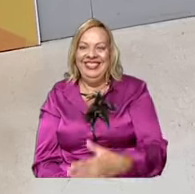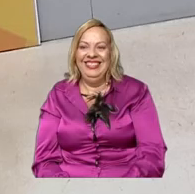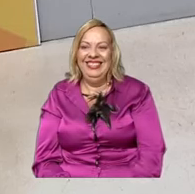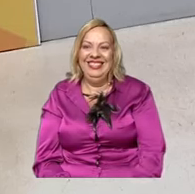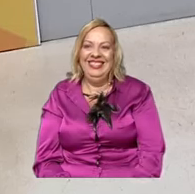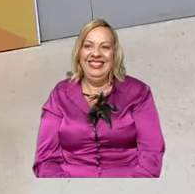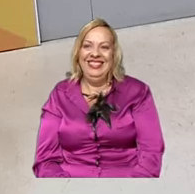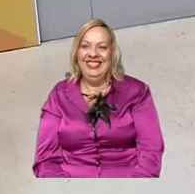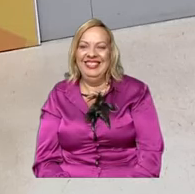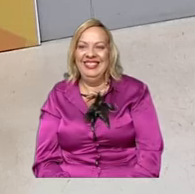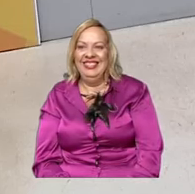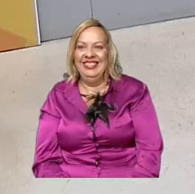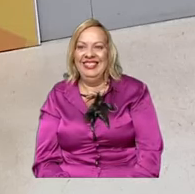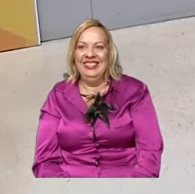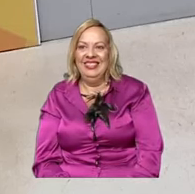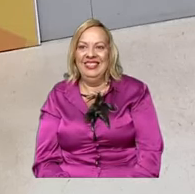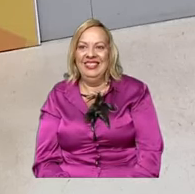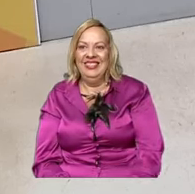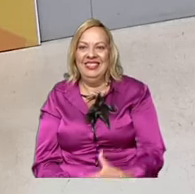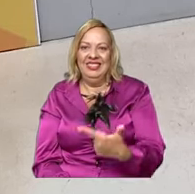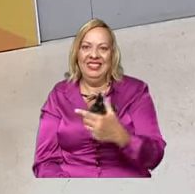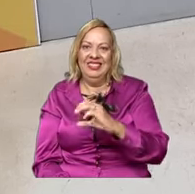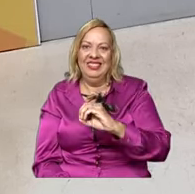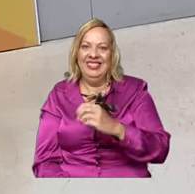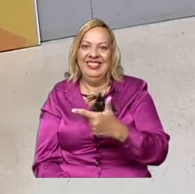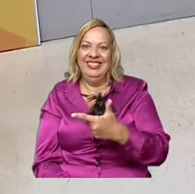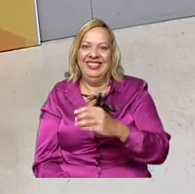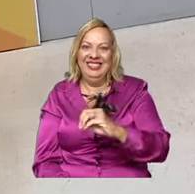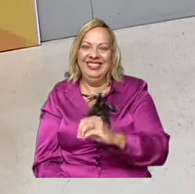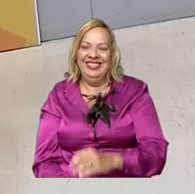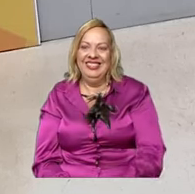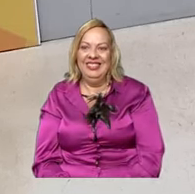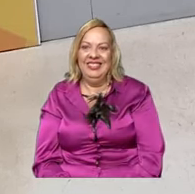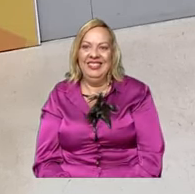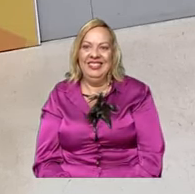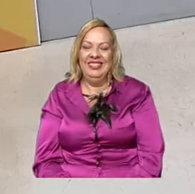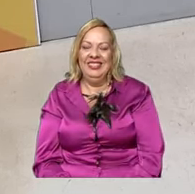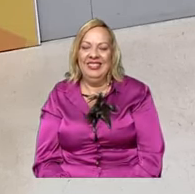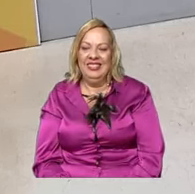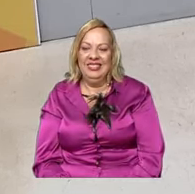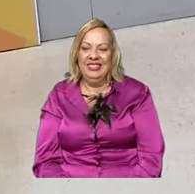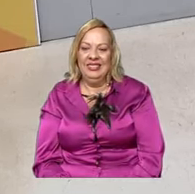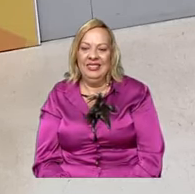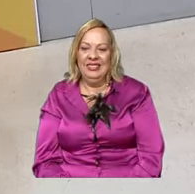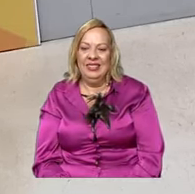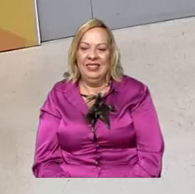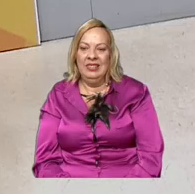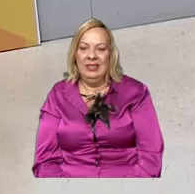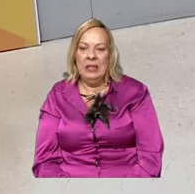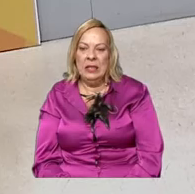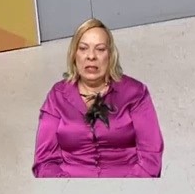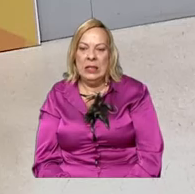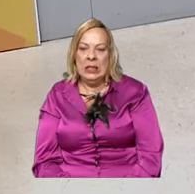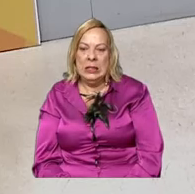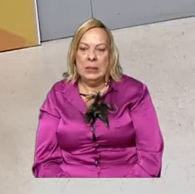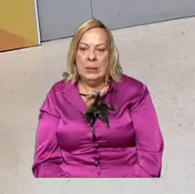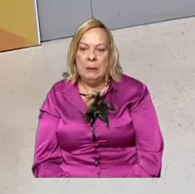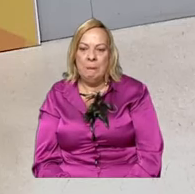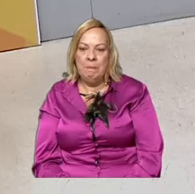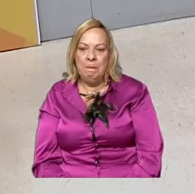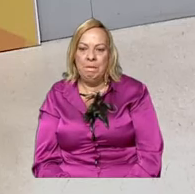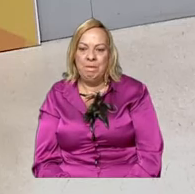32, 32. E número 20, subindo agora. Número 20, 32 e